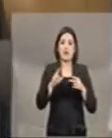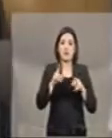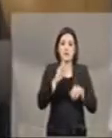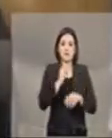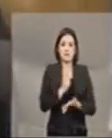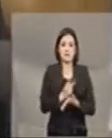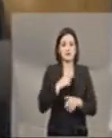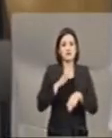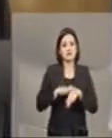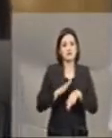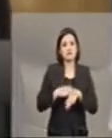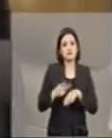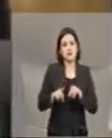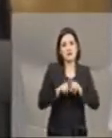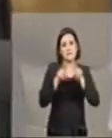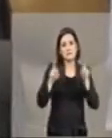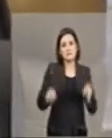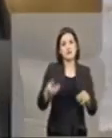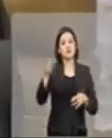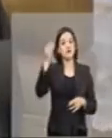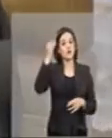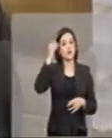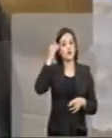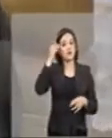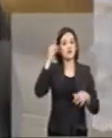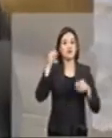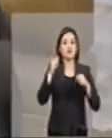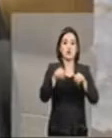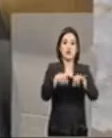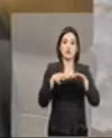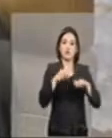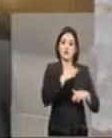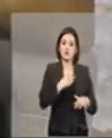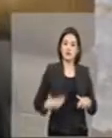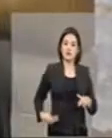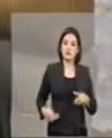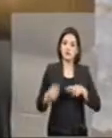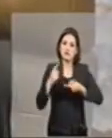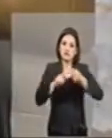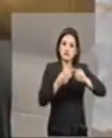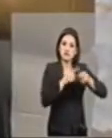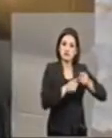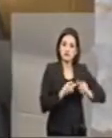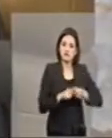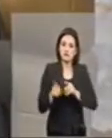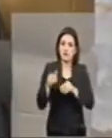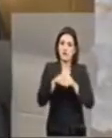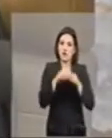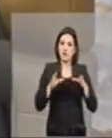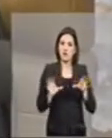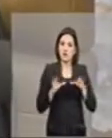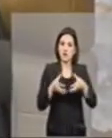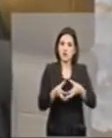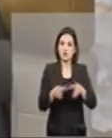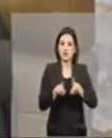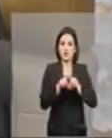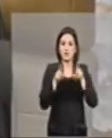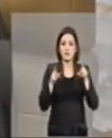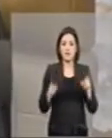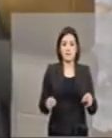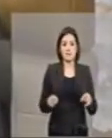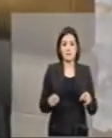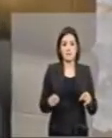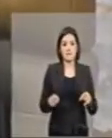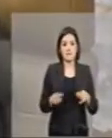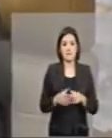entendi relevante que o próprio colegiado deliberasse em conjunto e, nessa perspectiva de não desconstituir a prova,